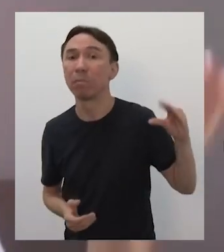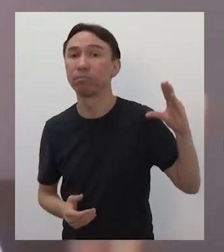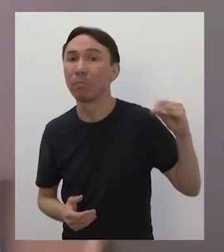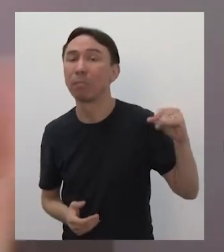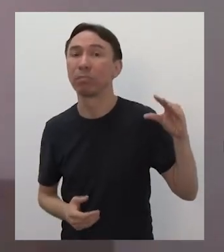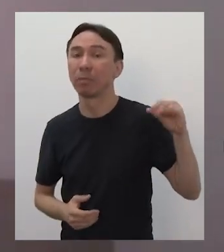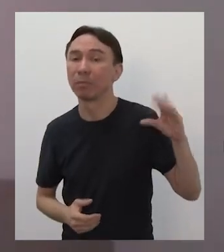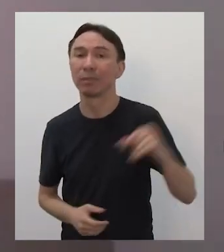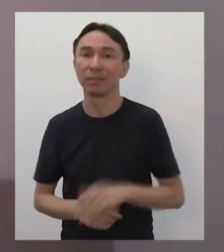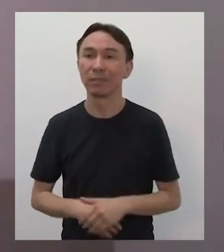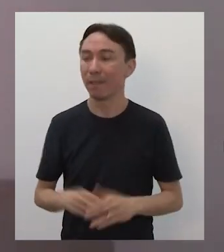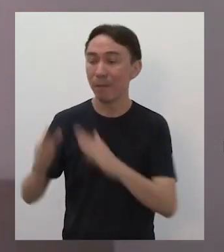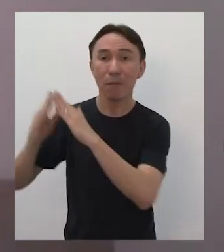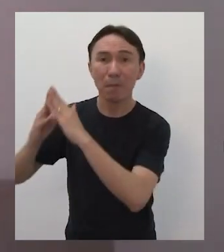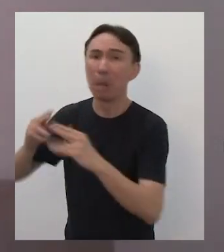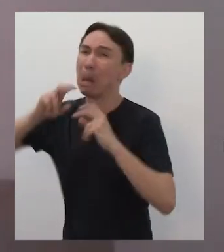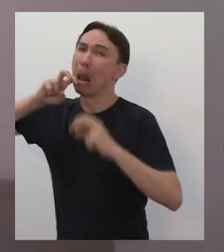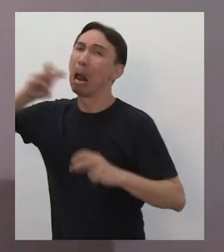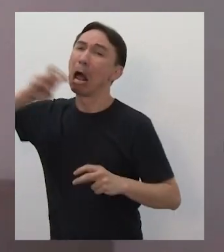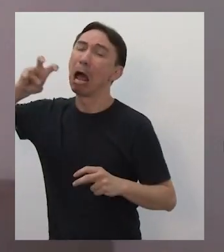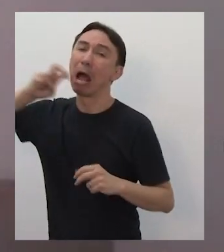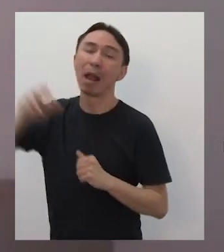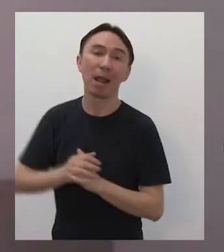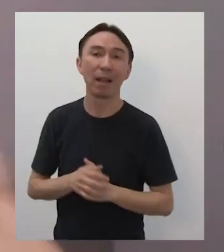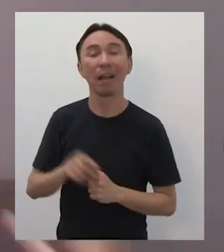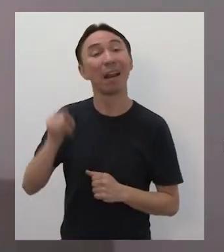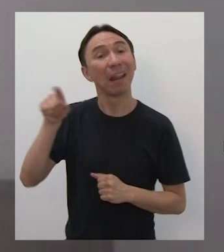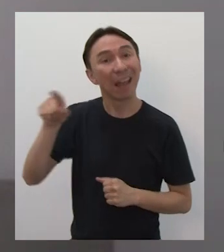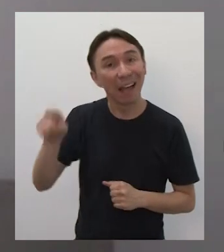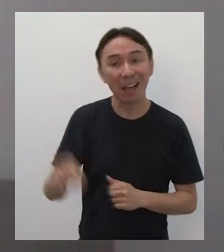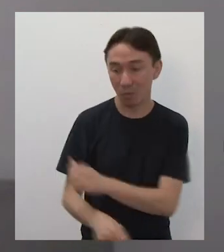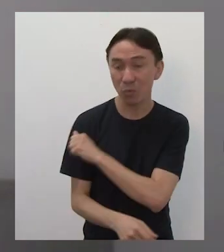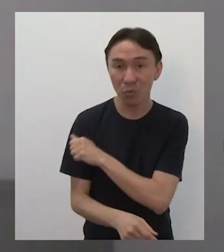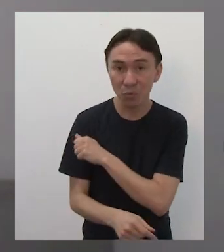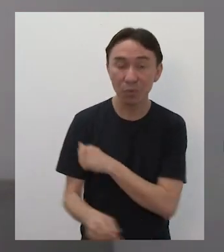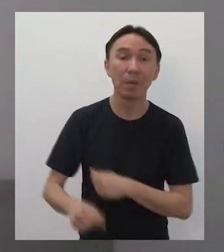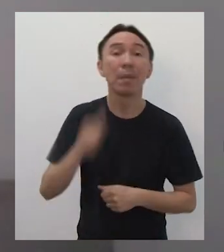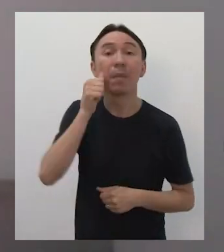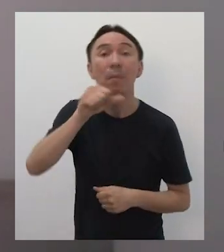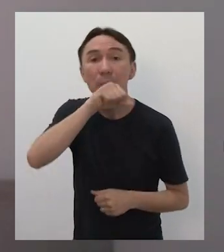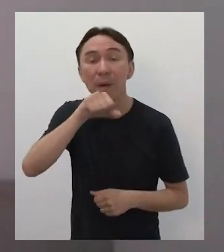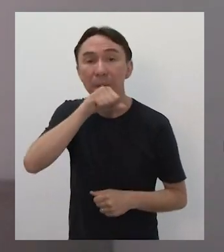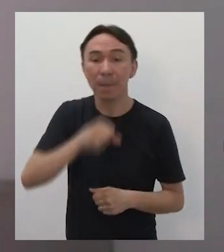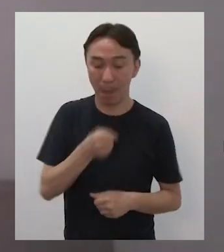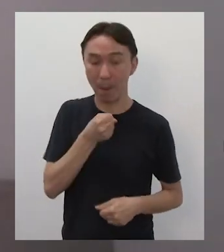não sei, a mãe do menino abre o microfone sem querer, ele tem que sair no meio da aula.